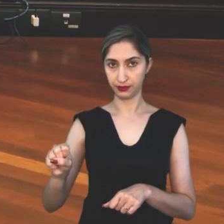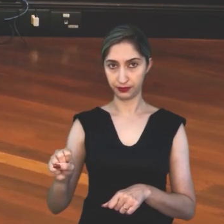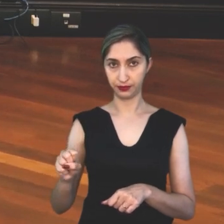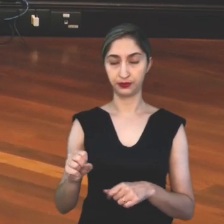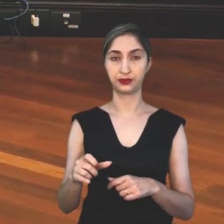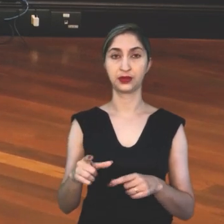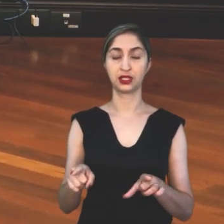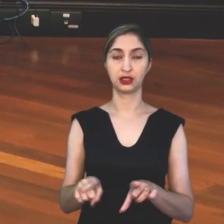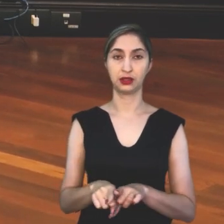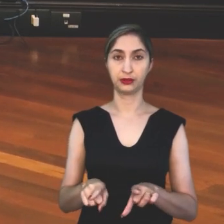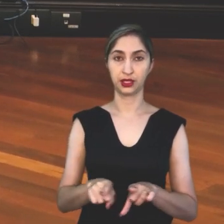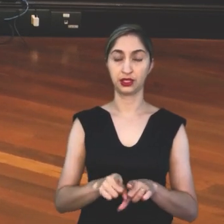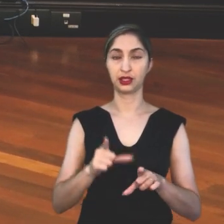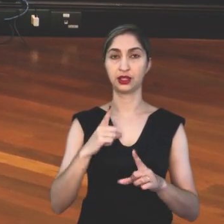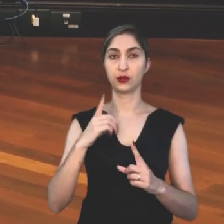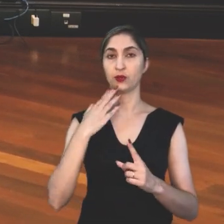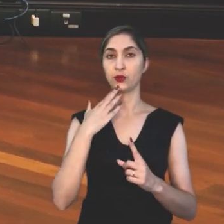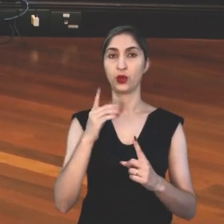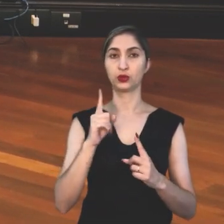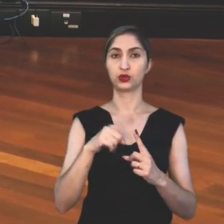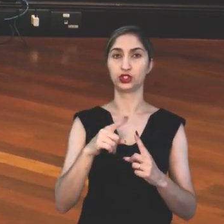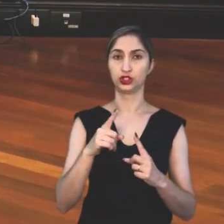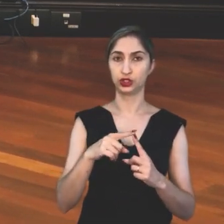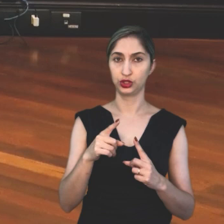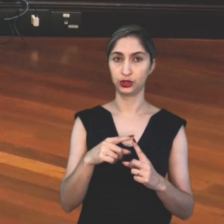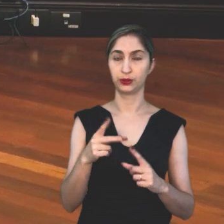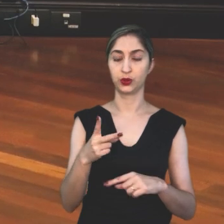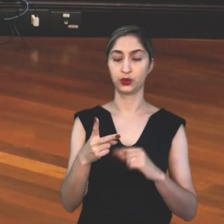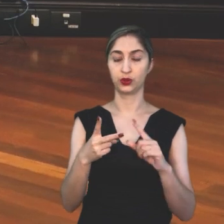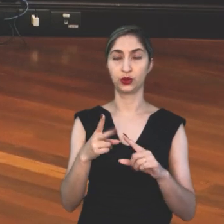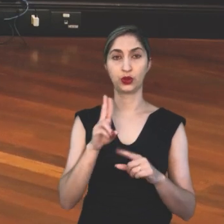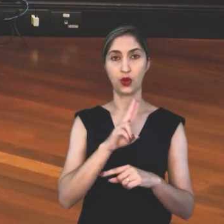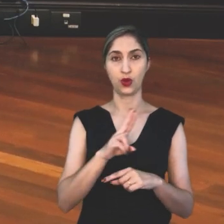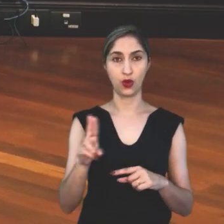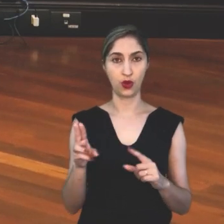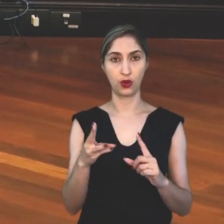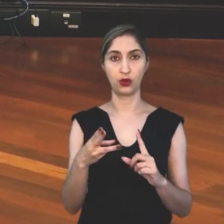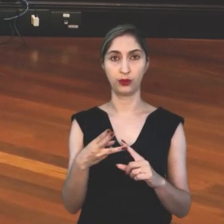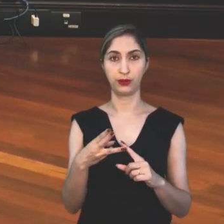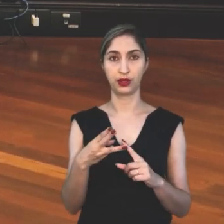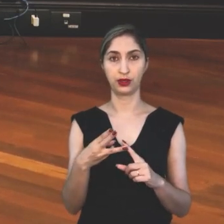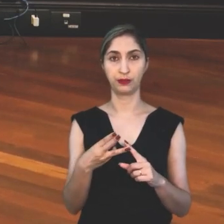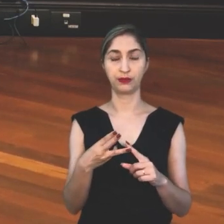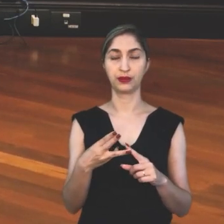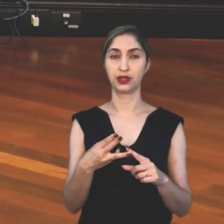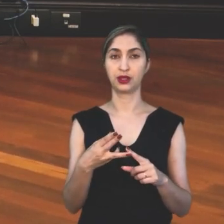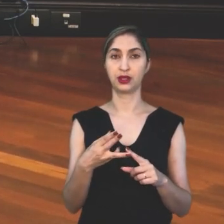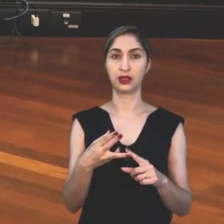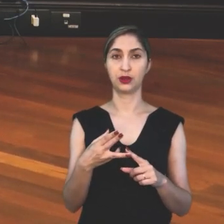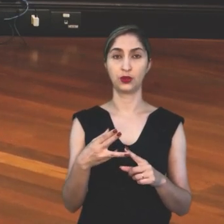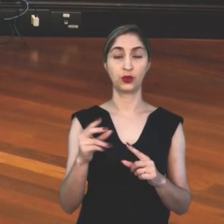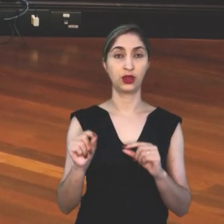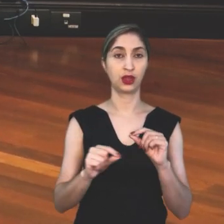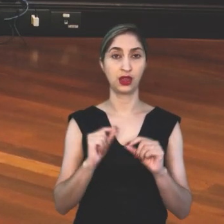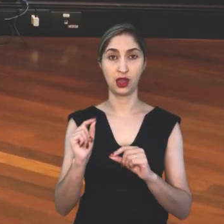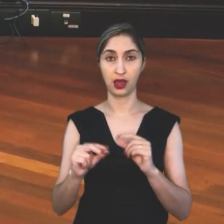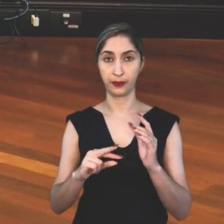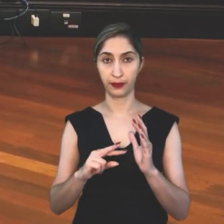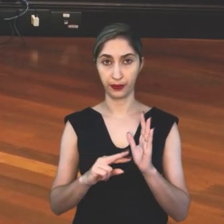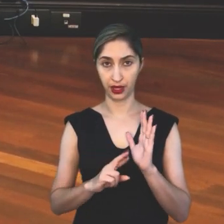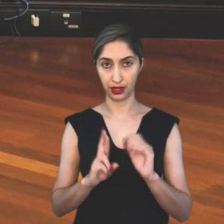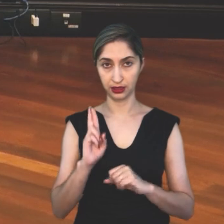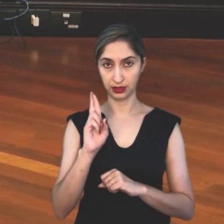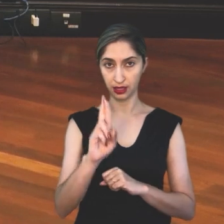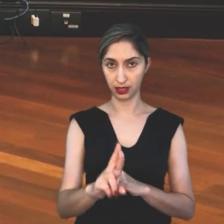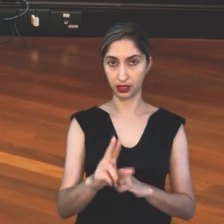vão algumas amostras de minerais, e aí a gente descreve aqui no fundinho qual é o tipo de mineral, qual é o nome, né?